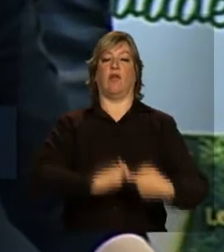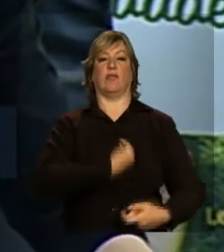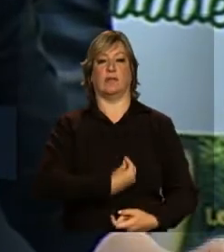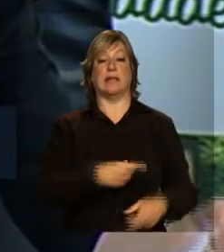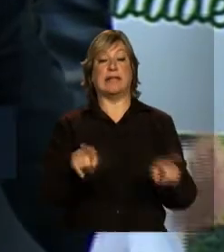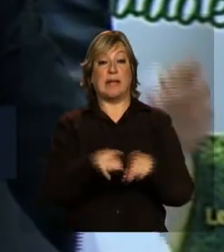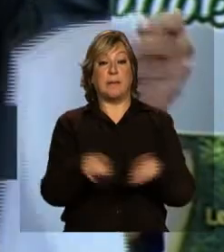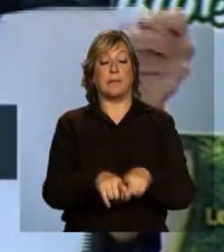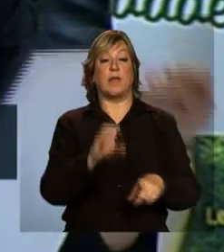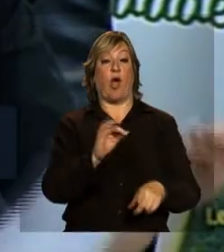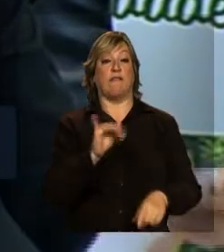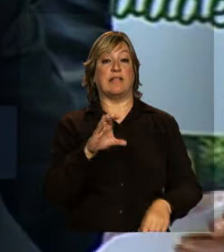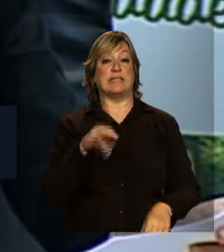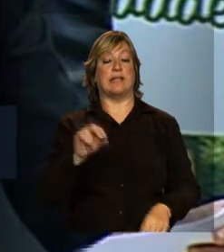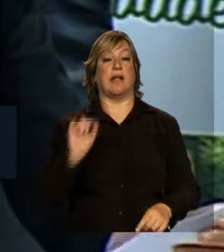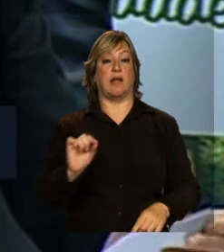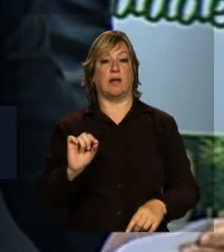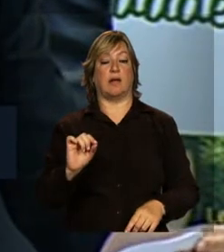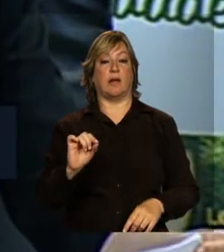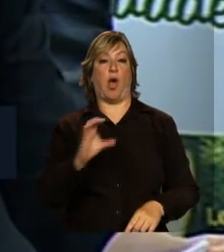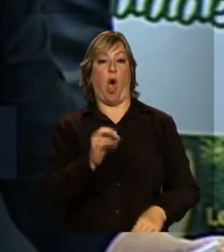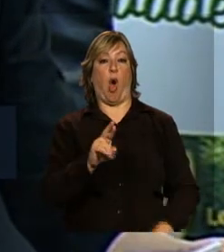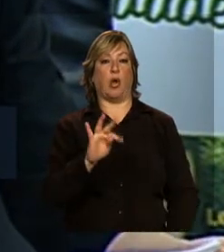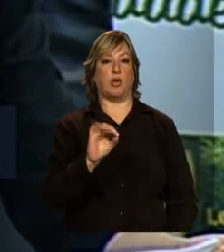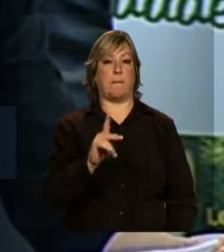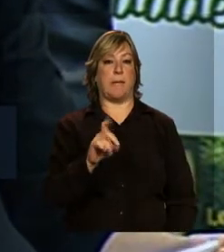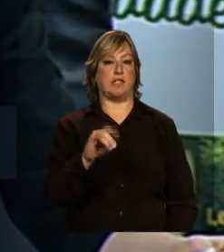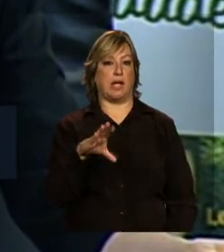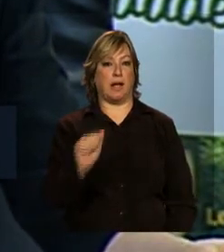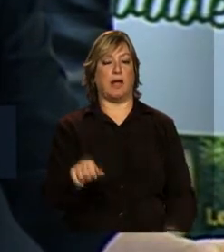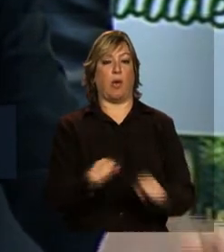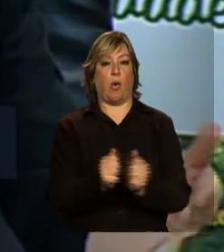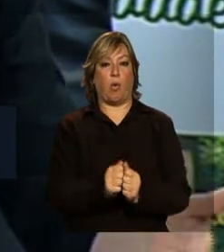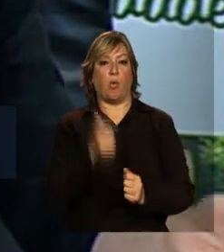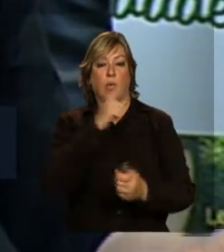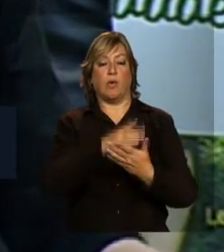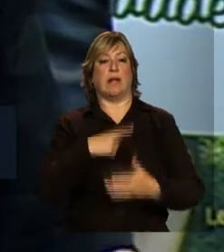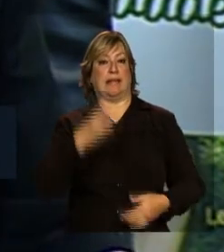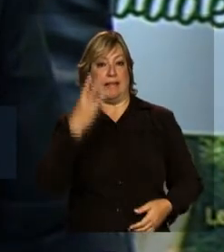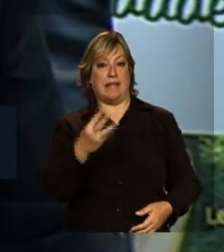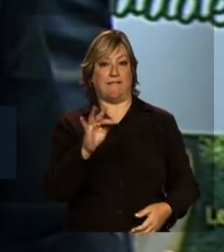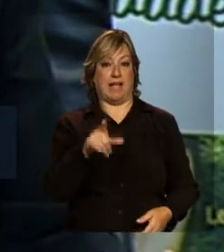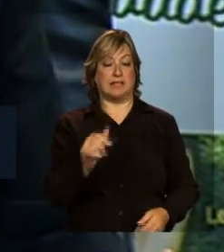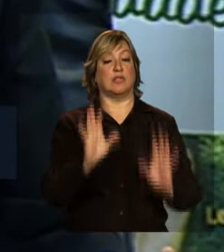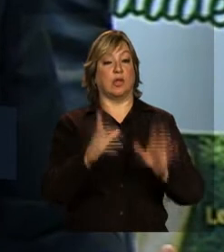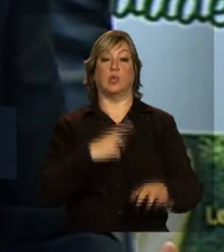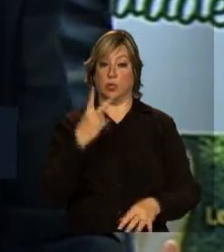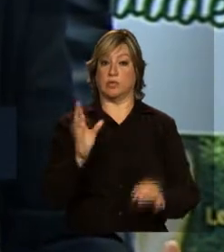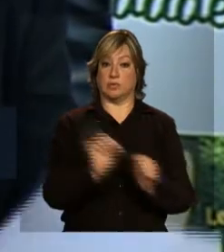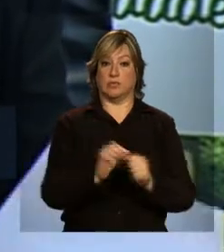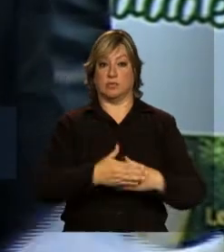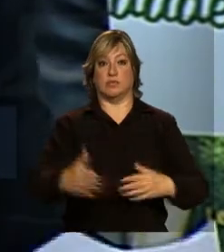oficinas ortopédicas, com aprovação de 3 oficinas fixas, 2 já estão empenhadas,